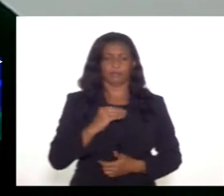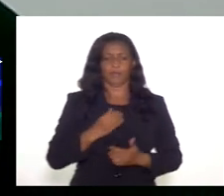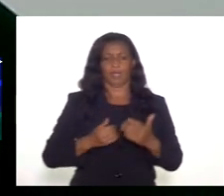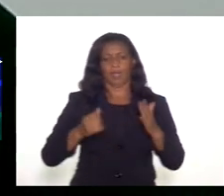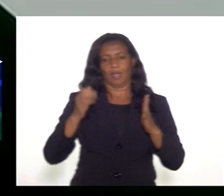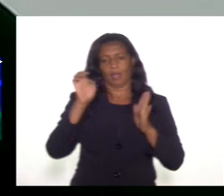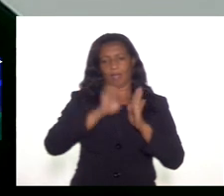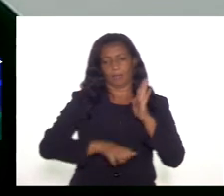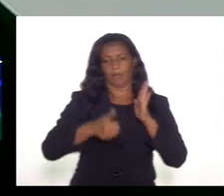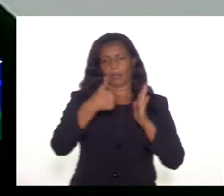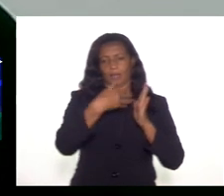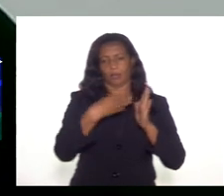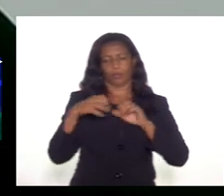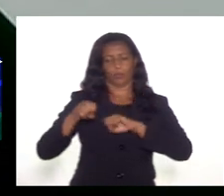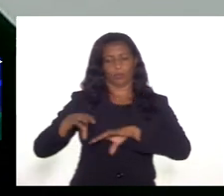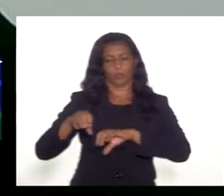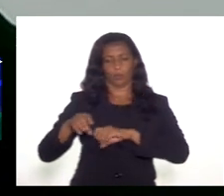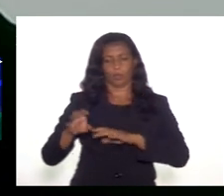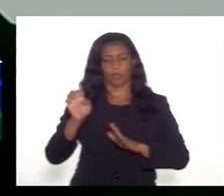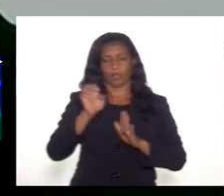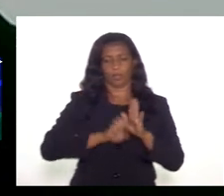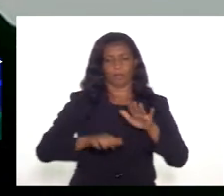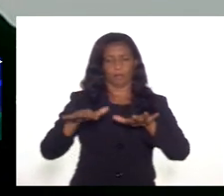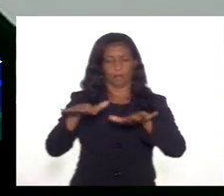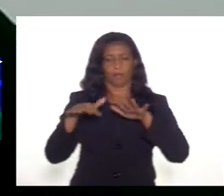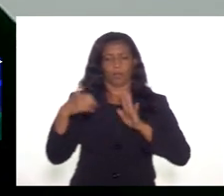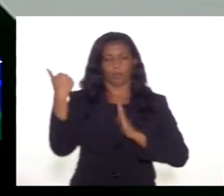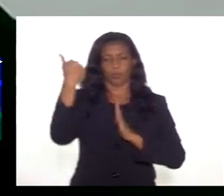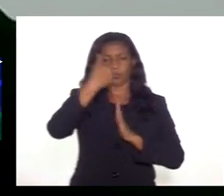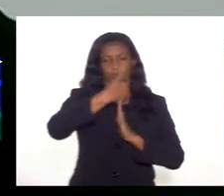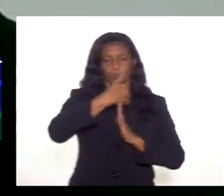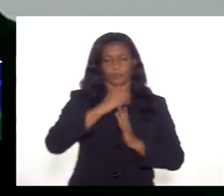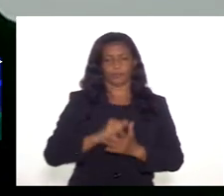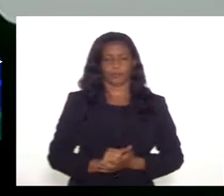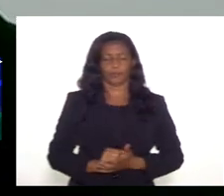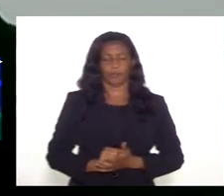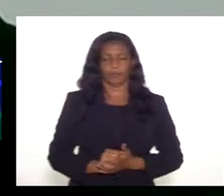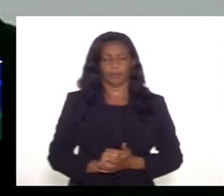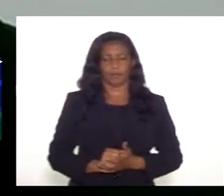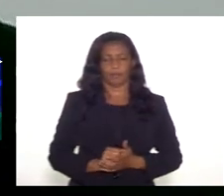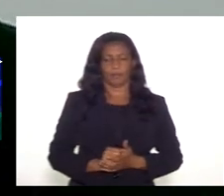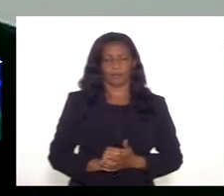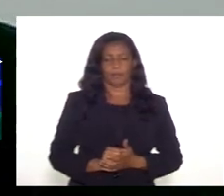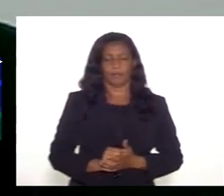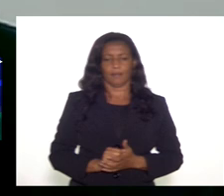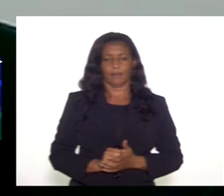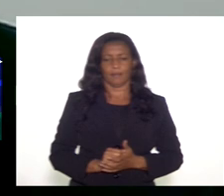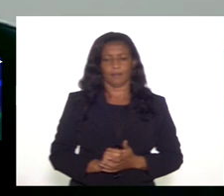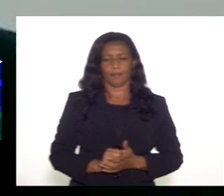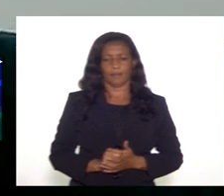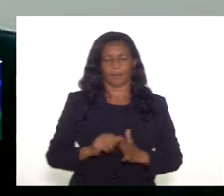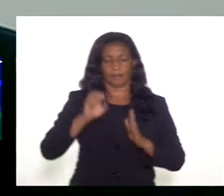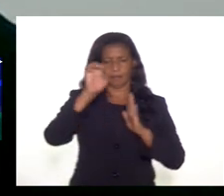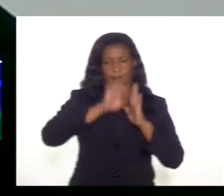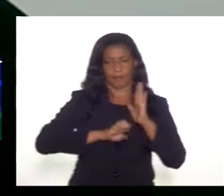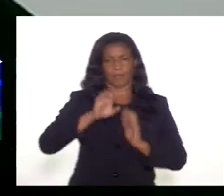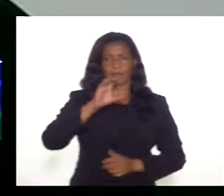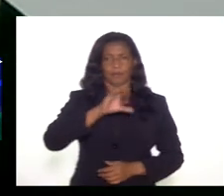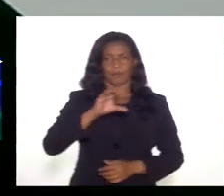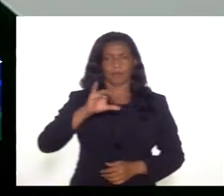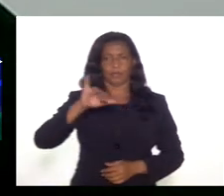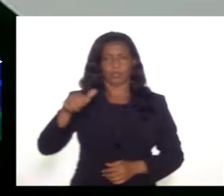14 da comissão de educação e emenda de plenário nº 1, pela emenda da CCJ,